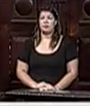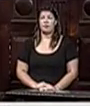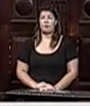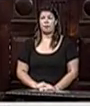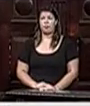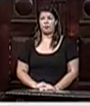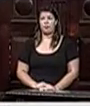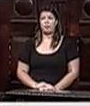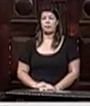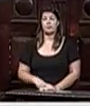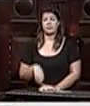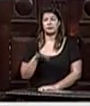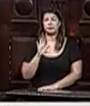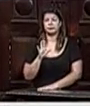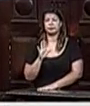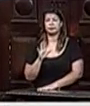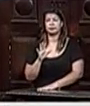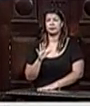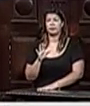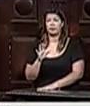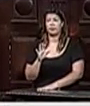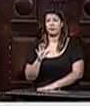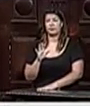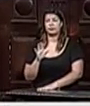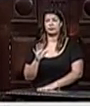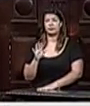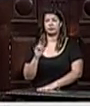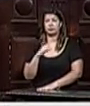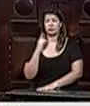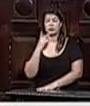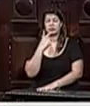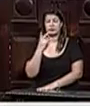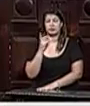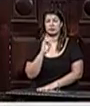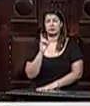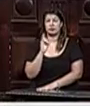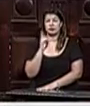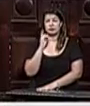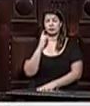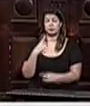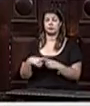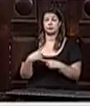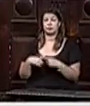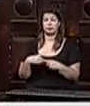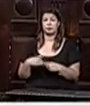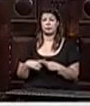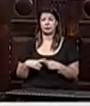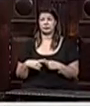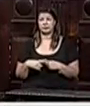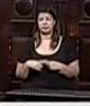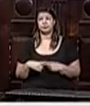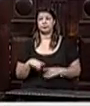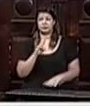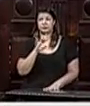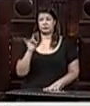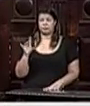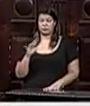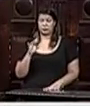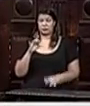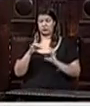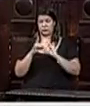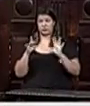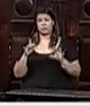Mas não tocaríamos, né? Não seria necessário tocar em cláusulas pétreas, porque essas só podem ser tocadas por um